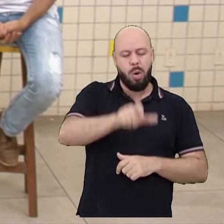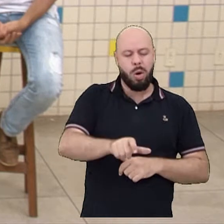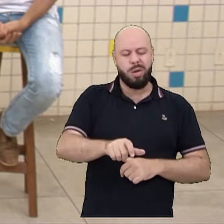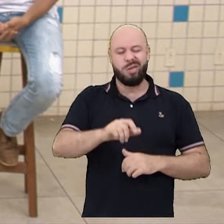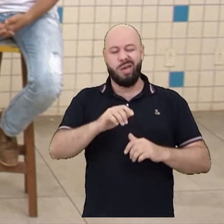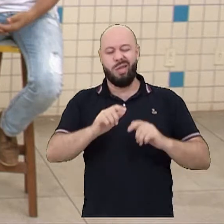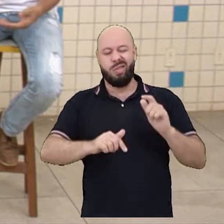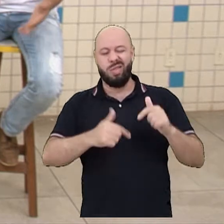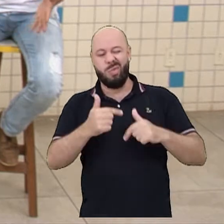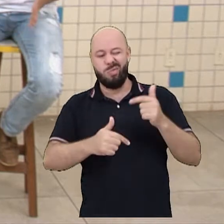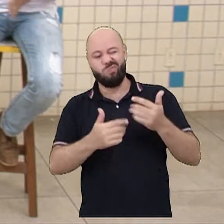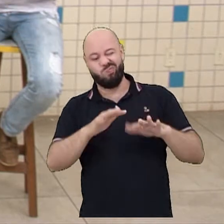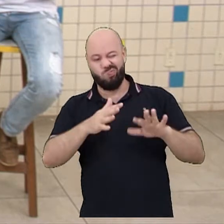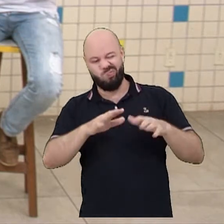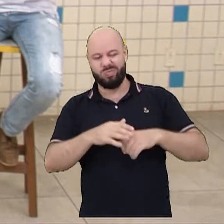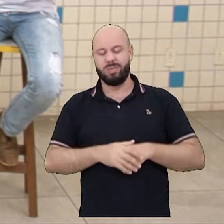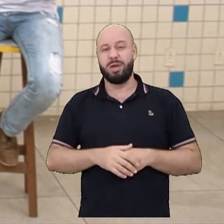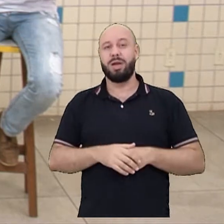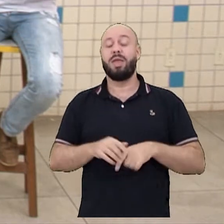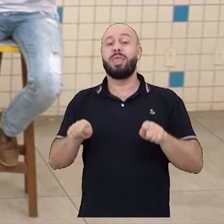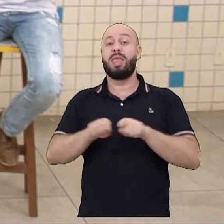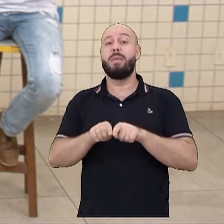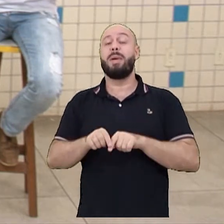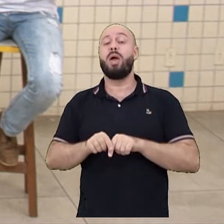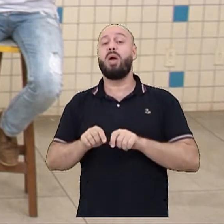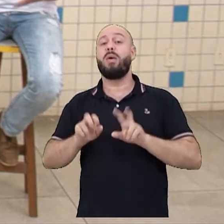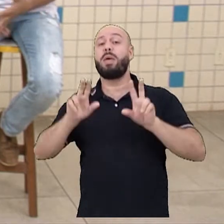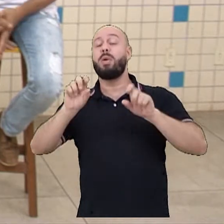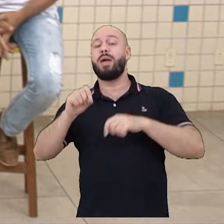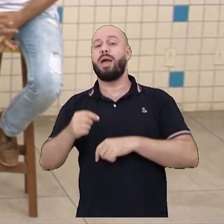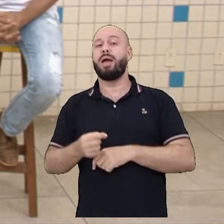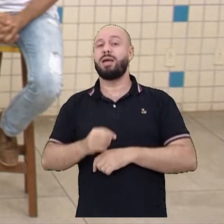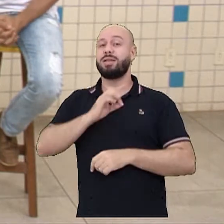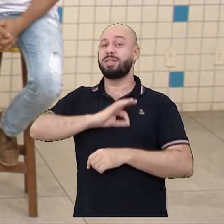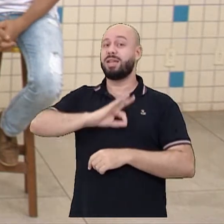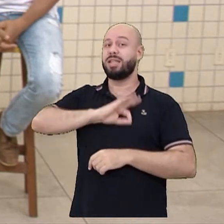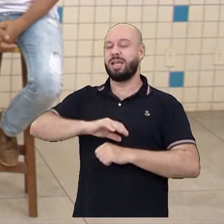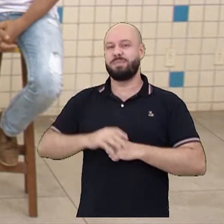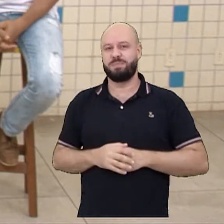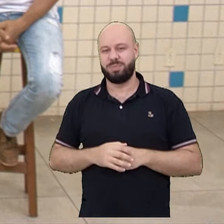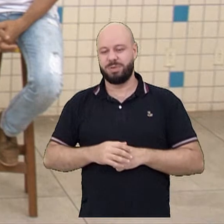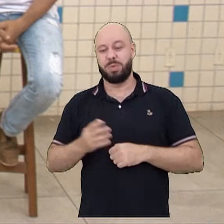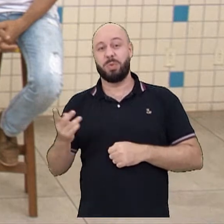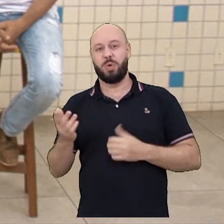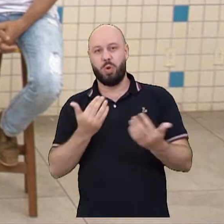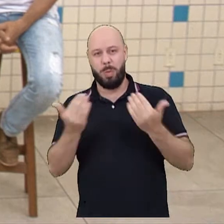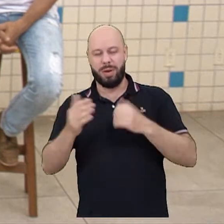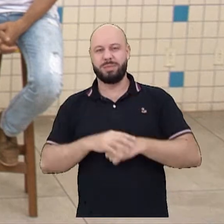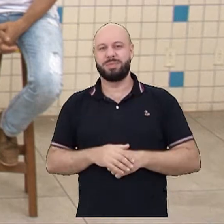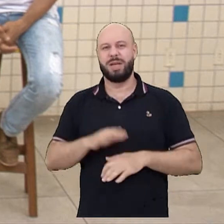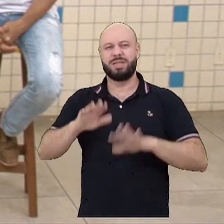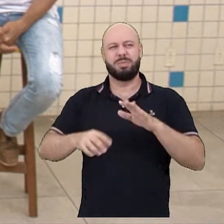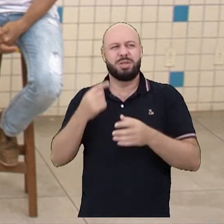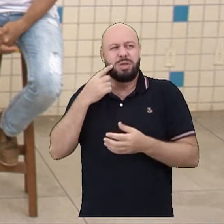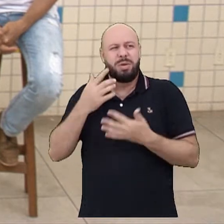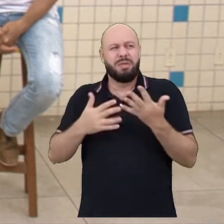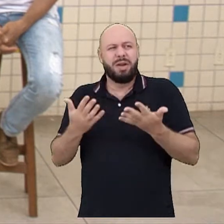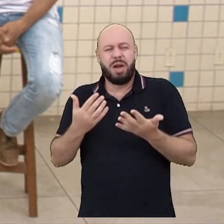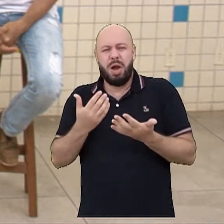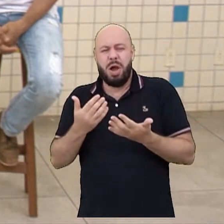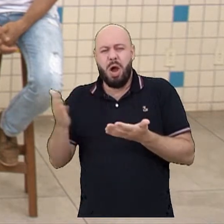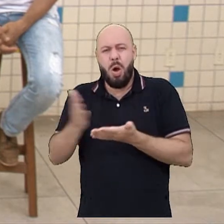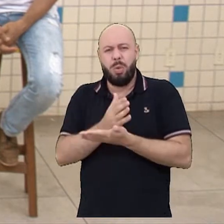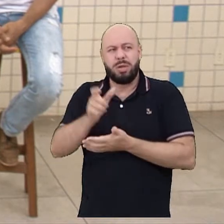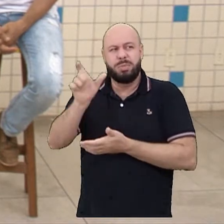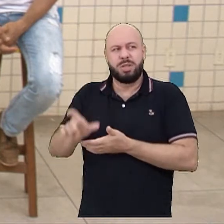assim, e fala também sobre remuneração entre os dois empregos. Exatamente, né? Então, quando ele diz assim, para algumas pessoas o